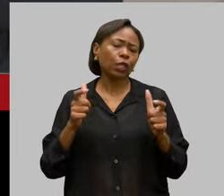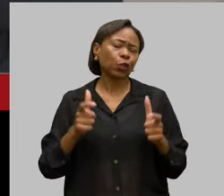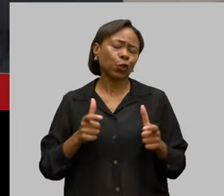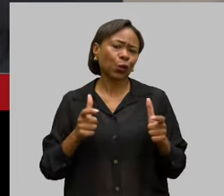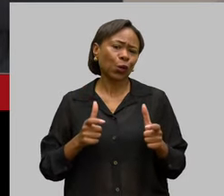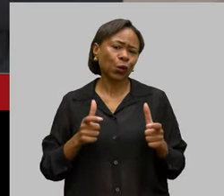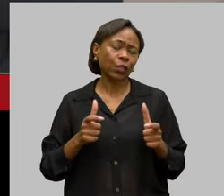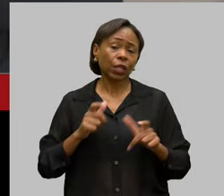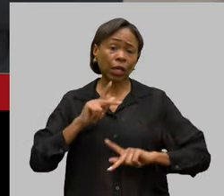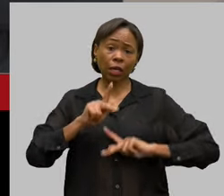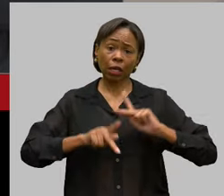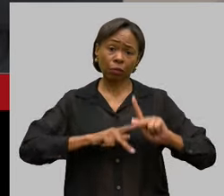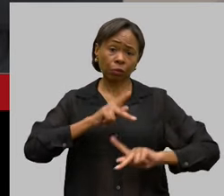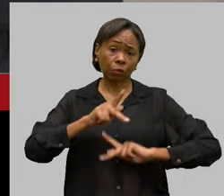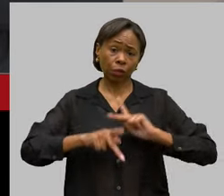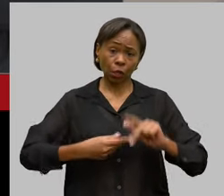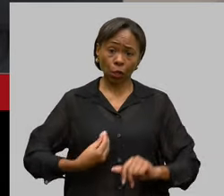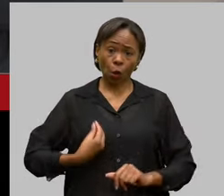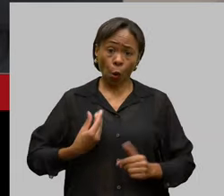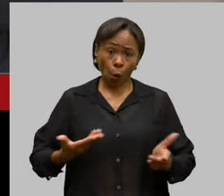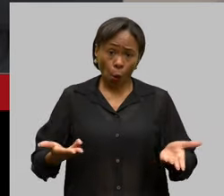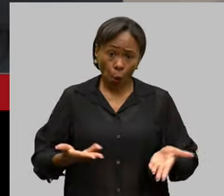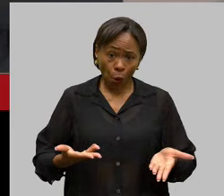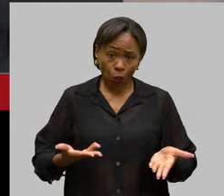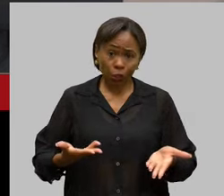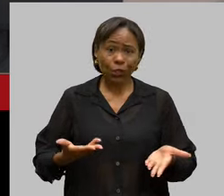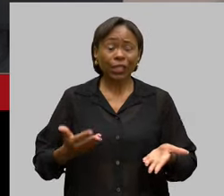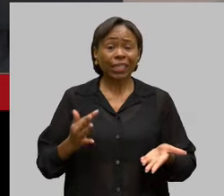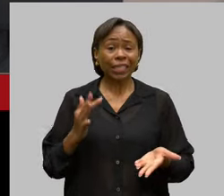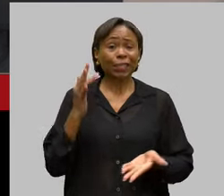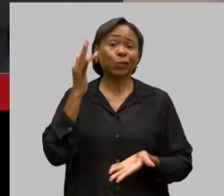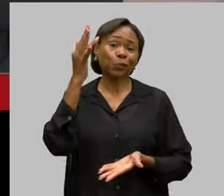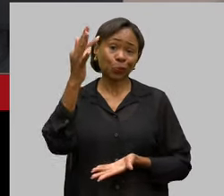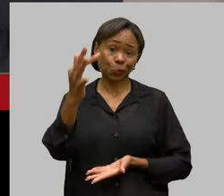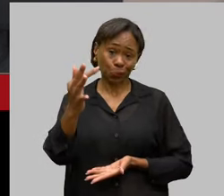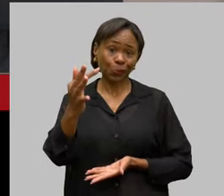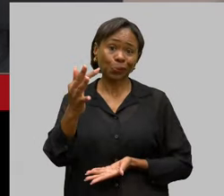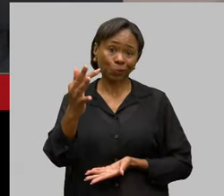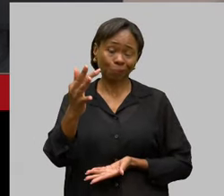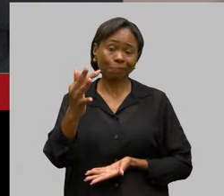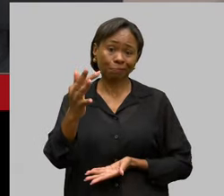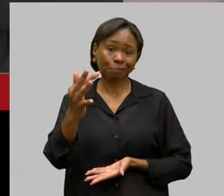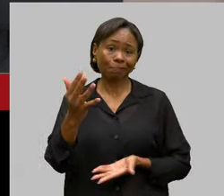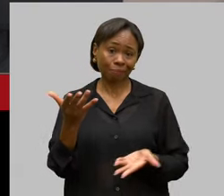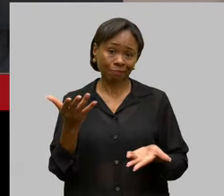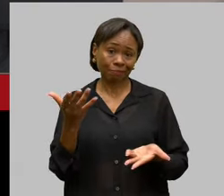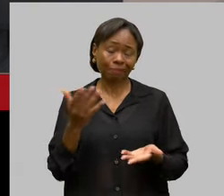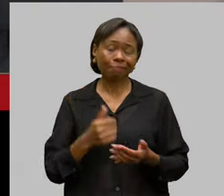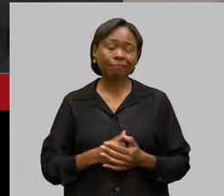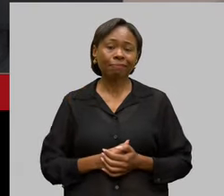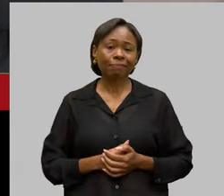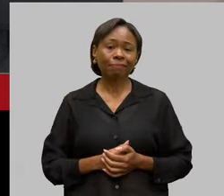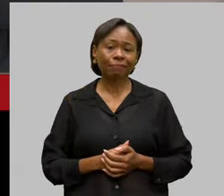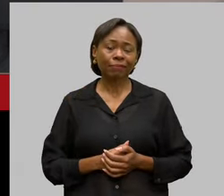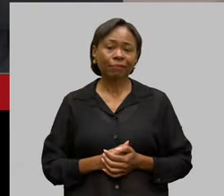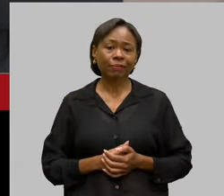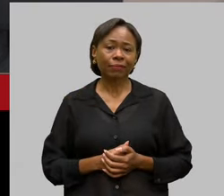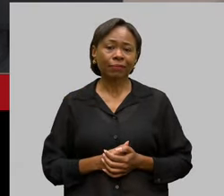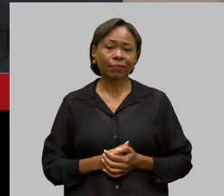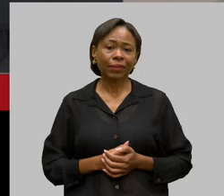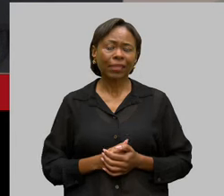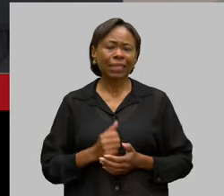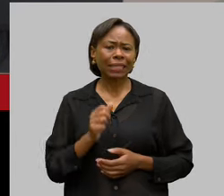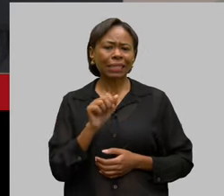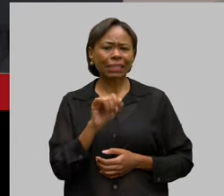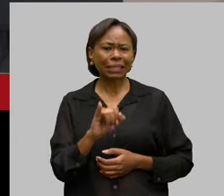geração futura né não fazemos parte de um de um todo então quanto mais desequilibrado